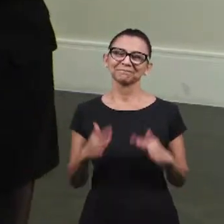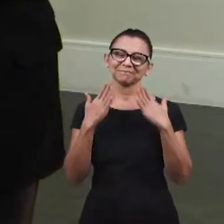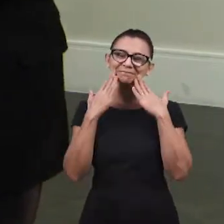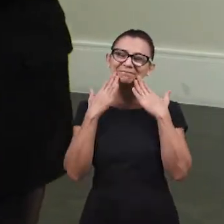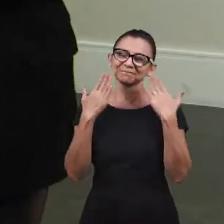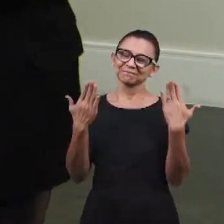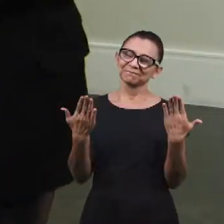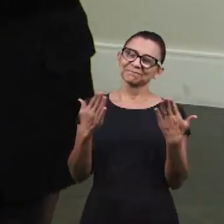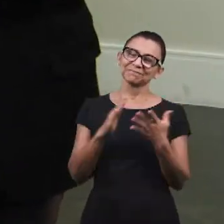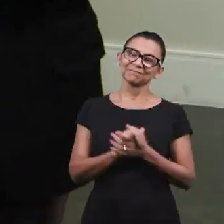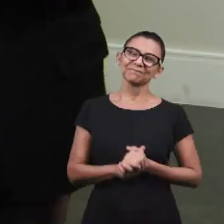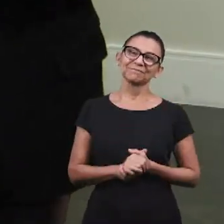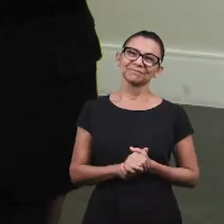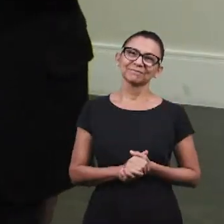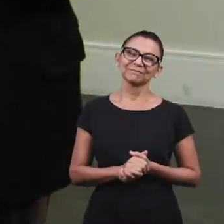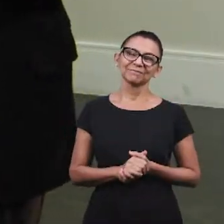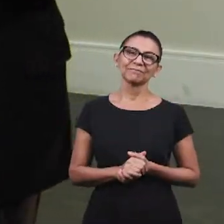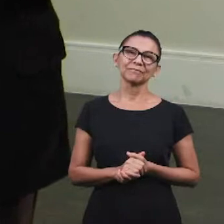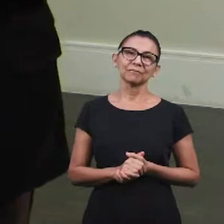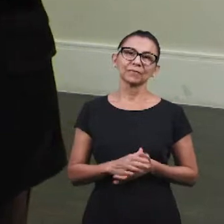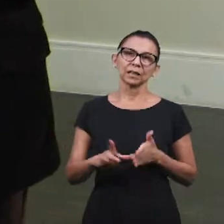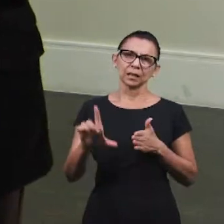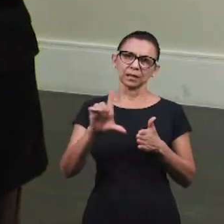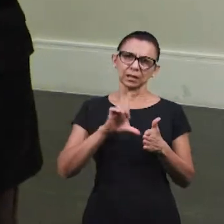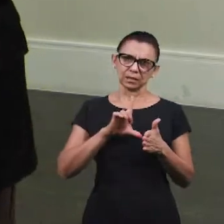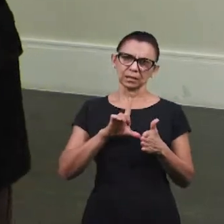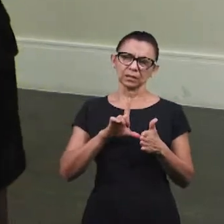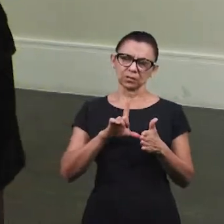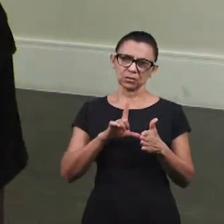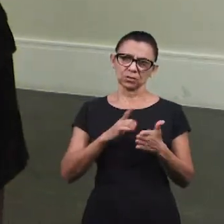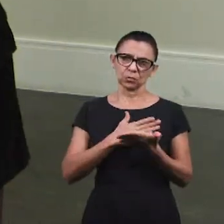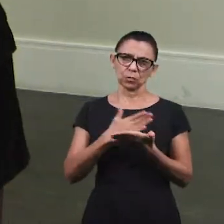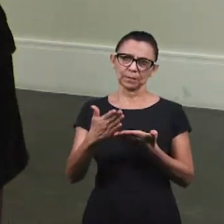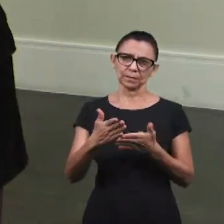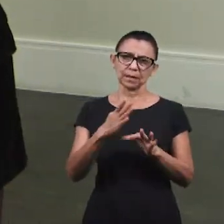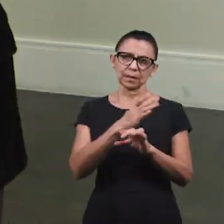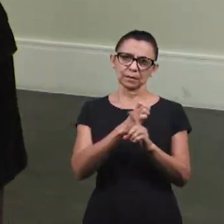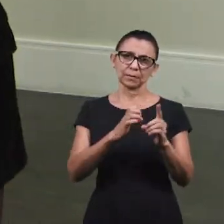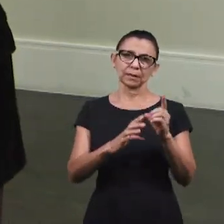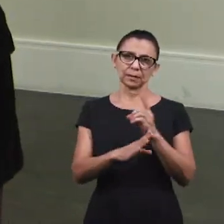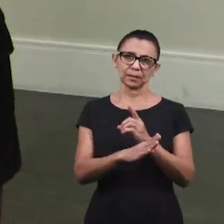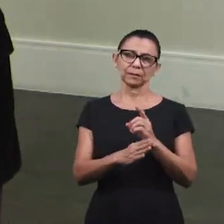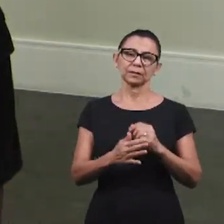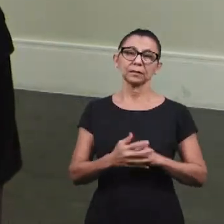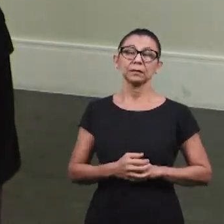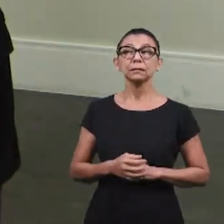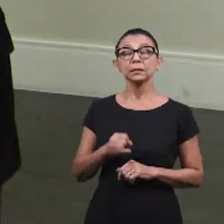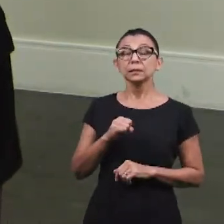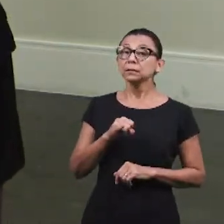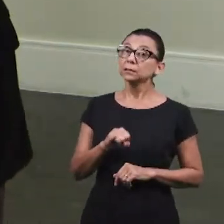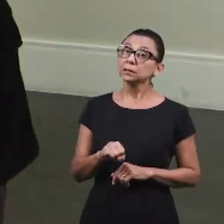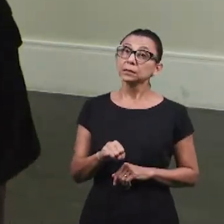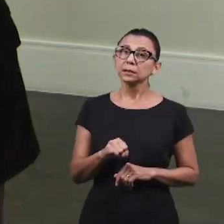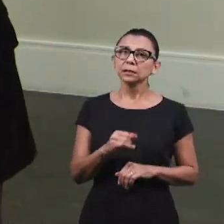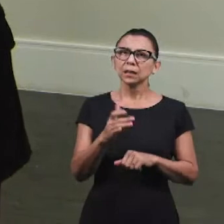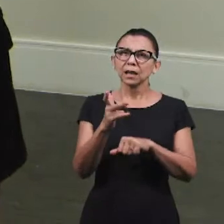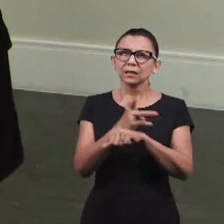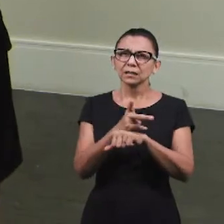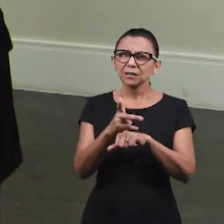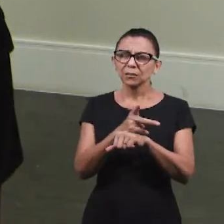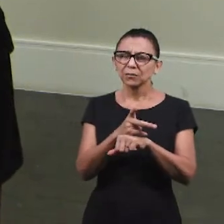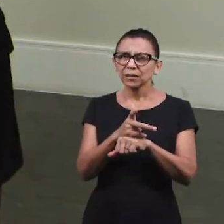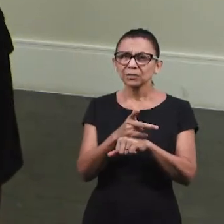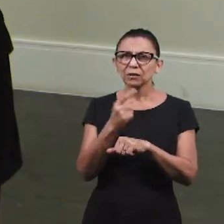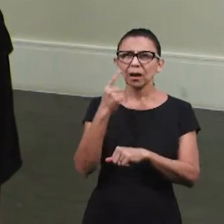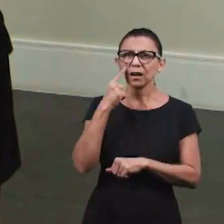nossa apresentação aqui hoje, antecipando as informações antes da Escola Bíblica Dominical. E se porventura o seu vídeo não